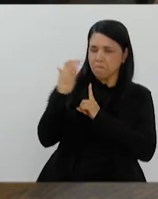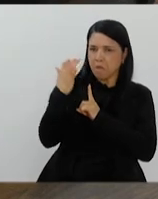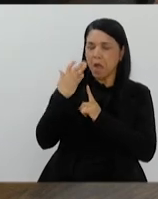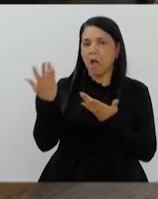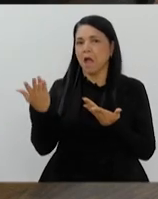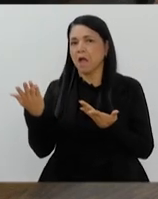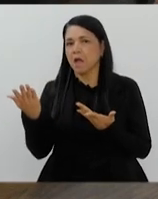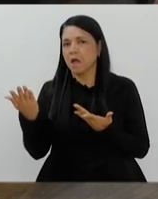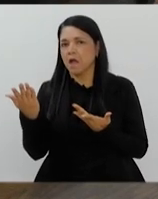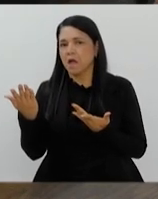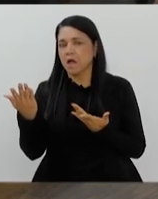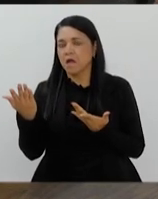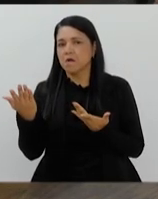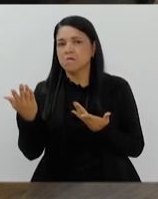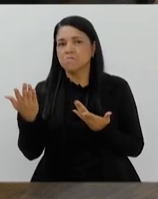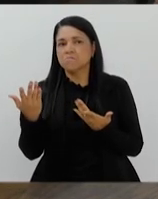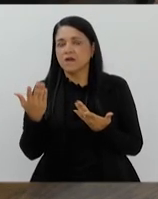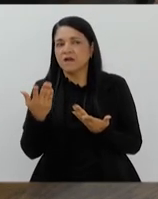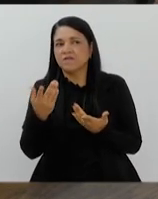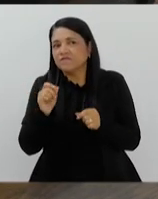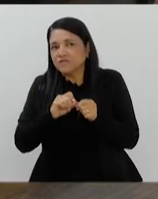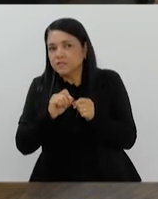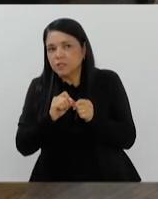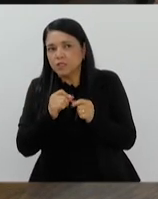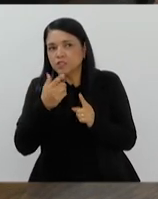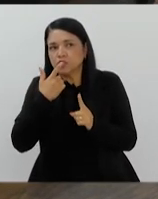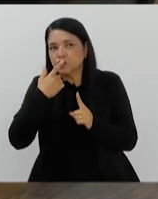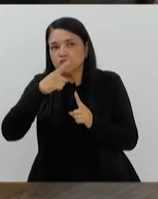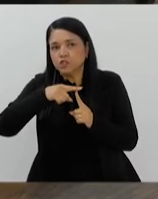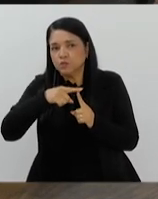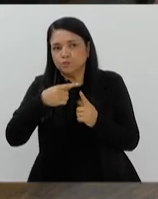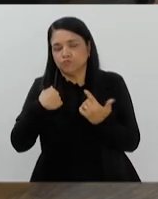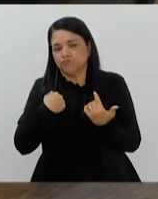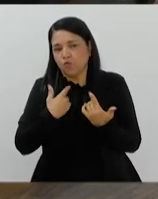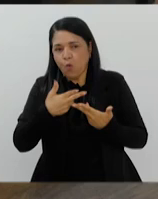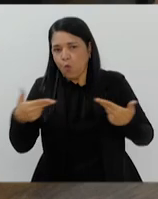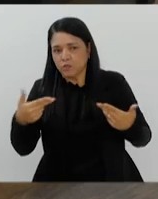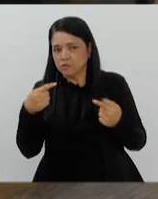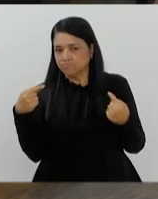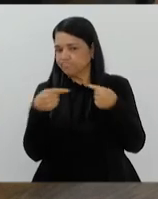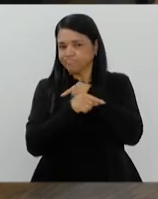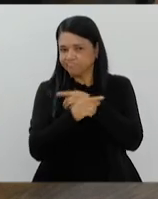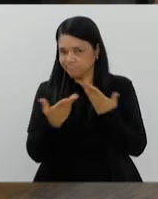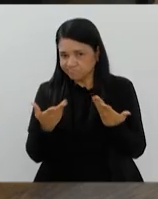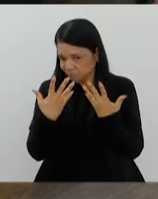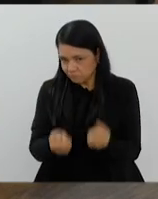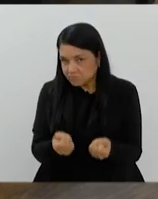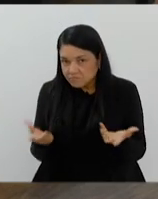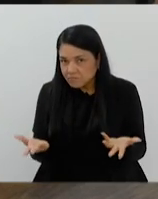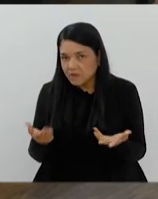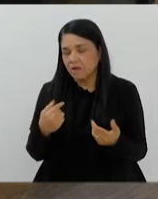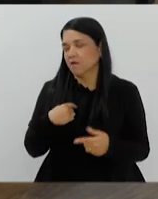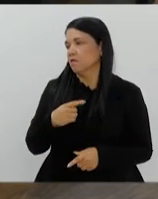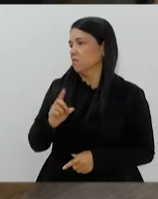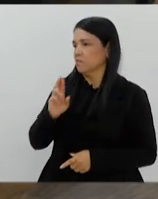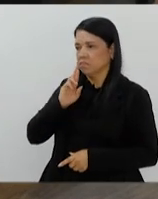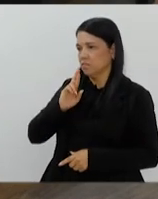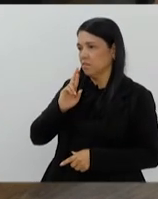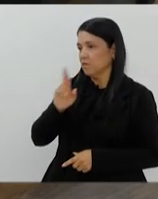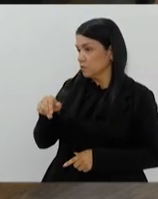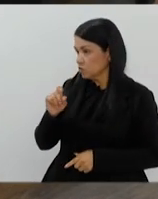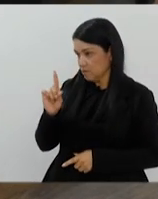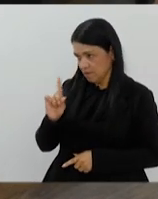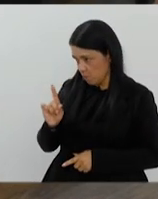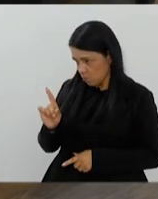assédio para fazer algum tipo de coisa que a senhora discordava não não tudo que a senhora fez a